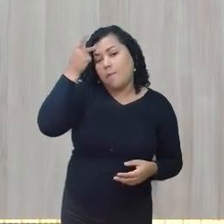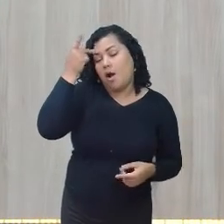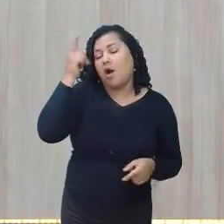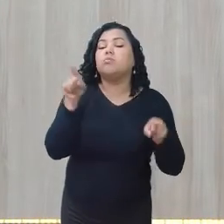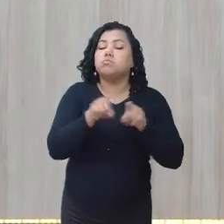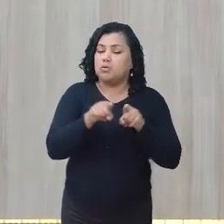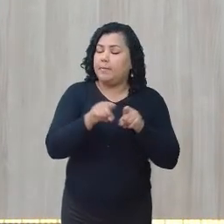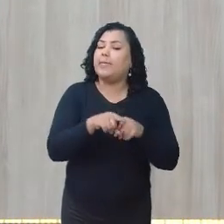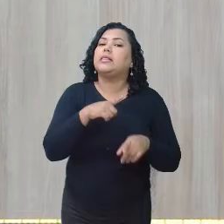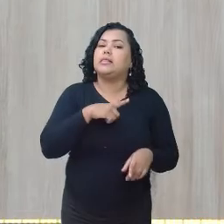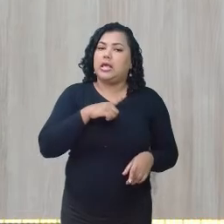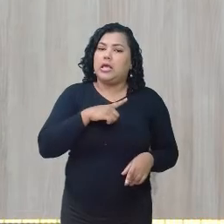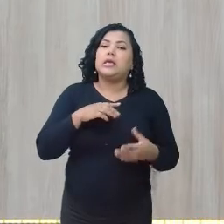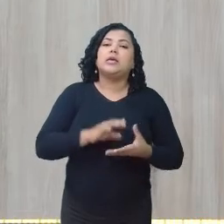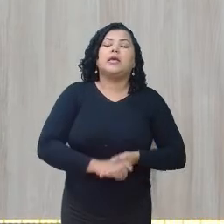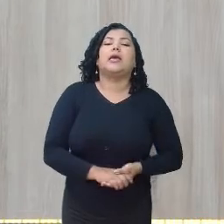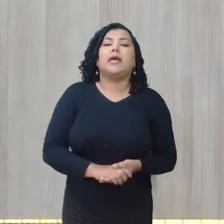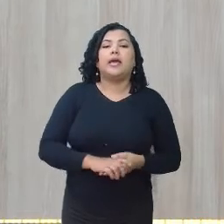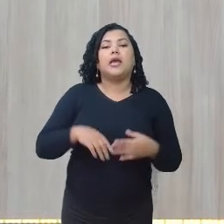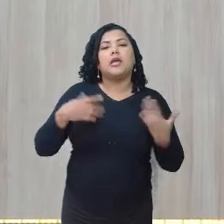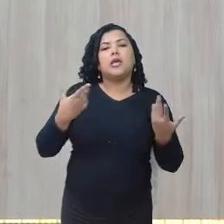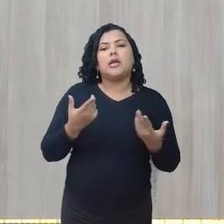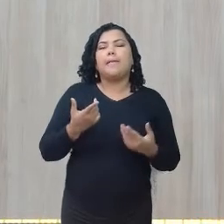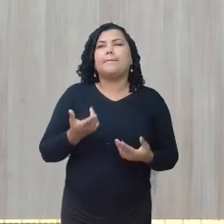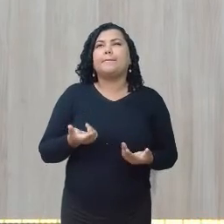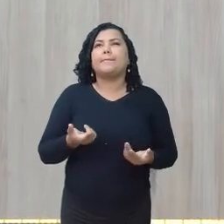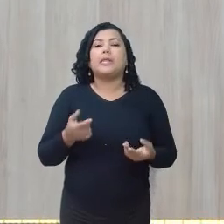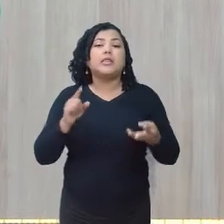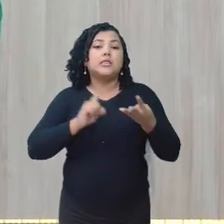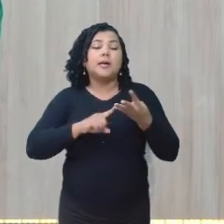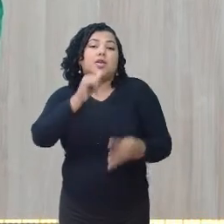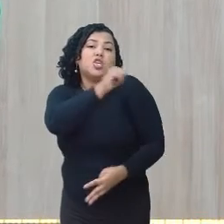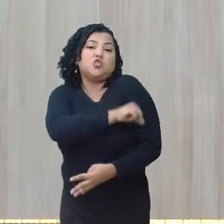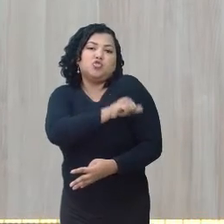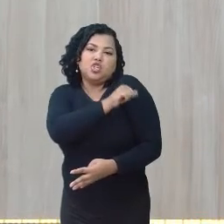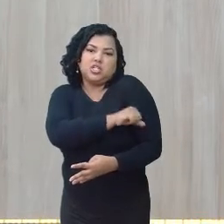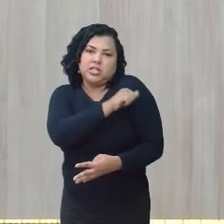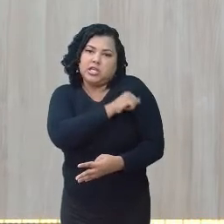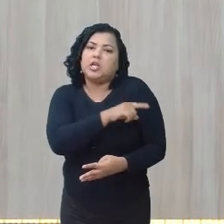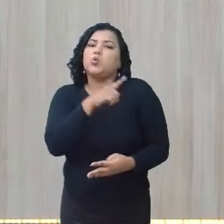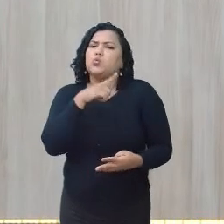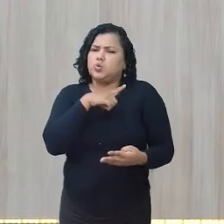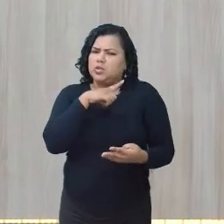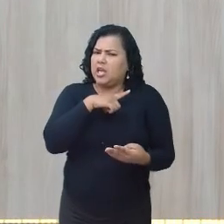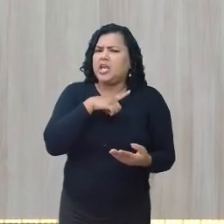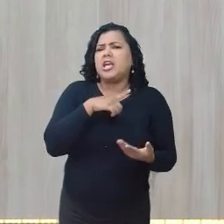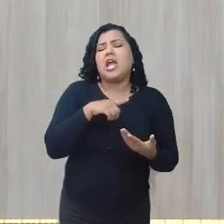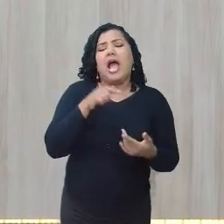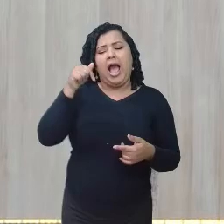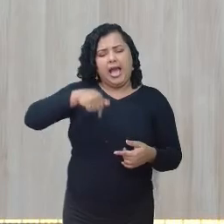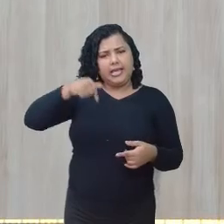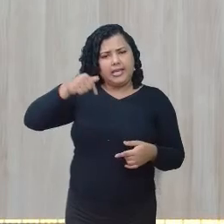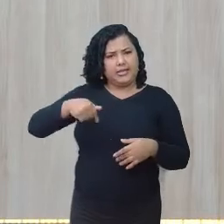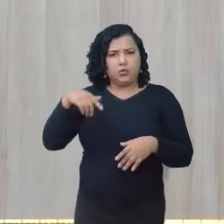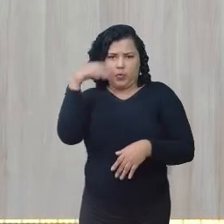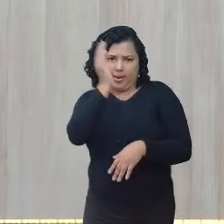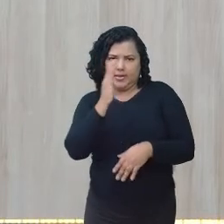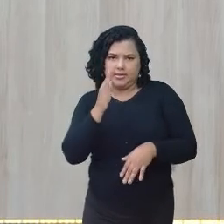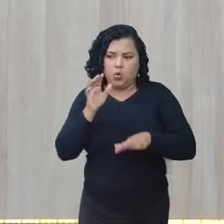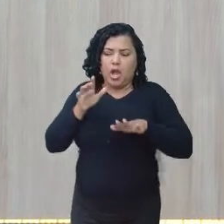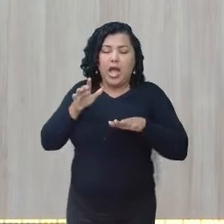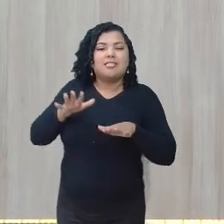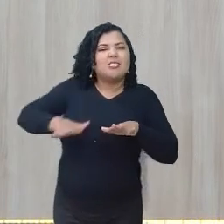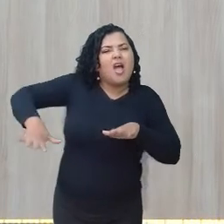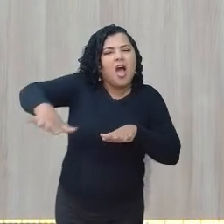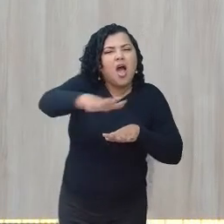Santos, né, portos, né, na região do Rio de Janeiro. Então, ao longo de todo o litoral brasileiro,